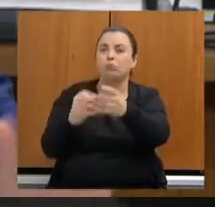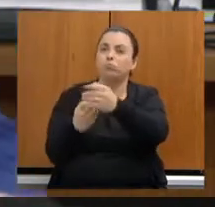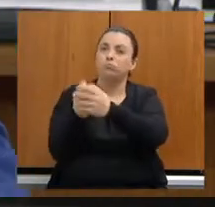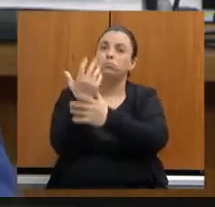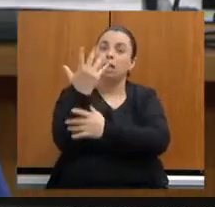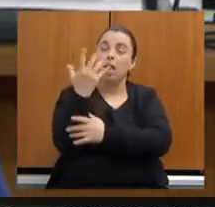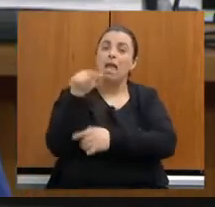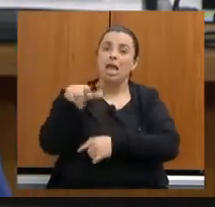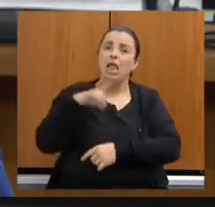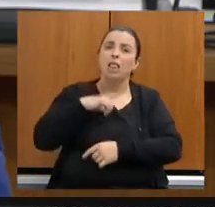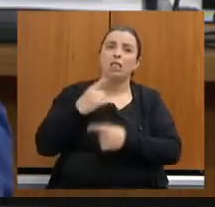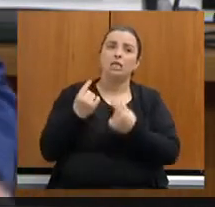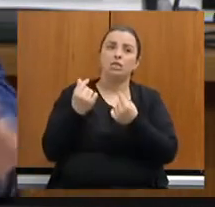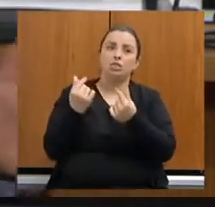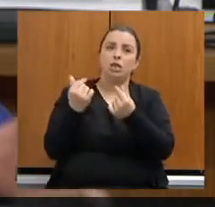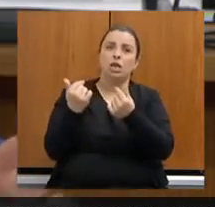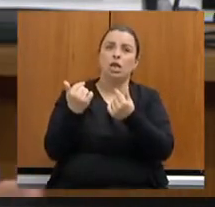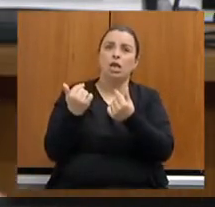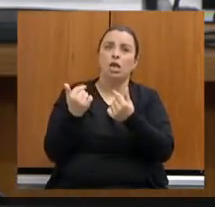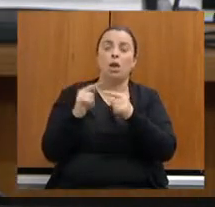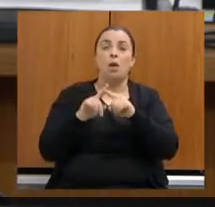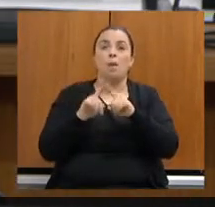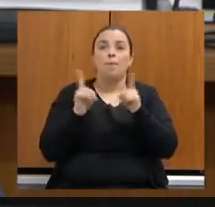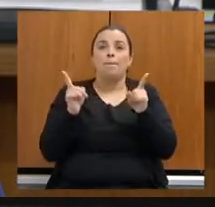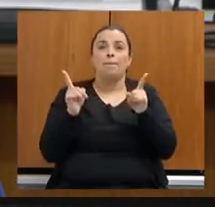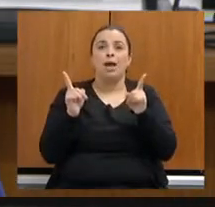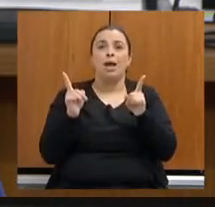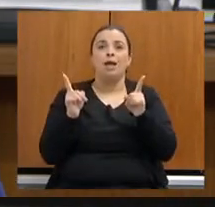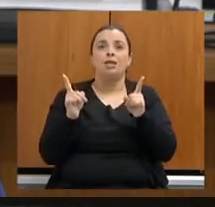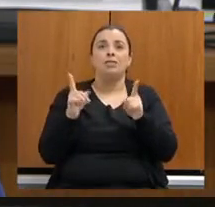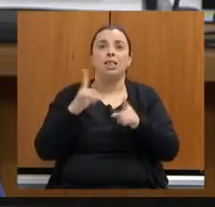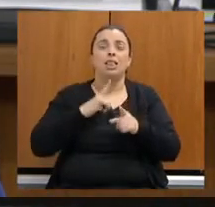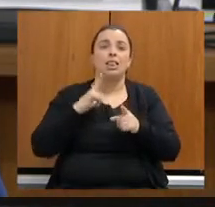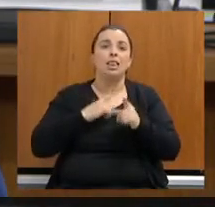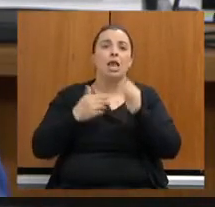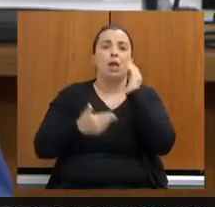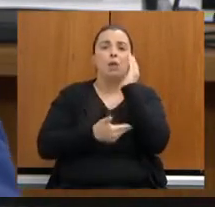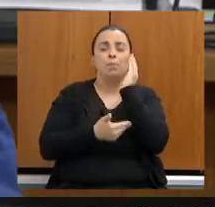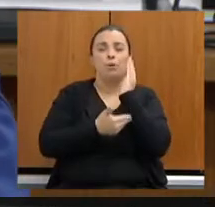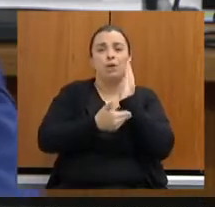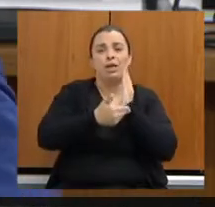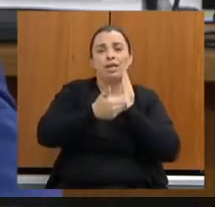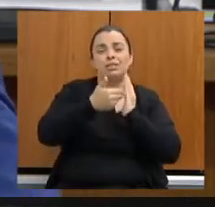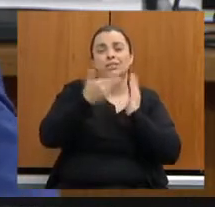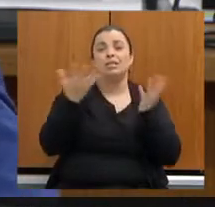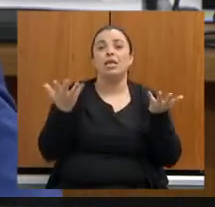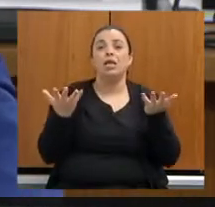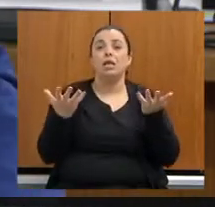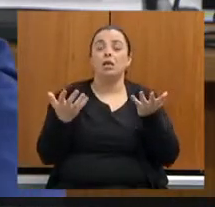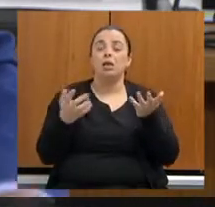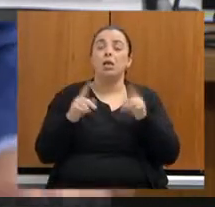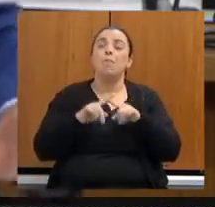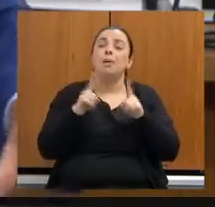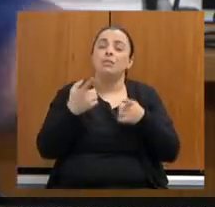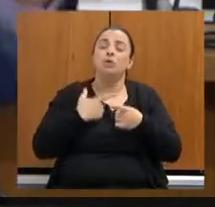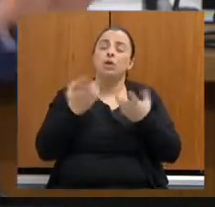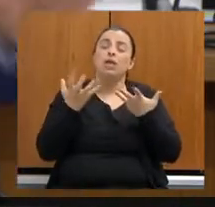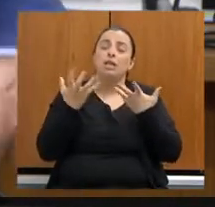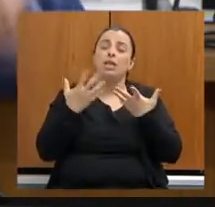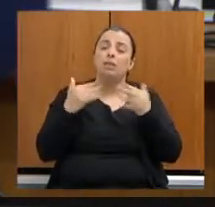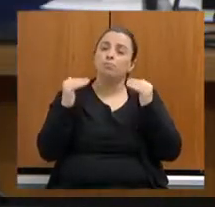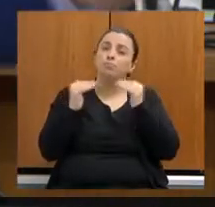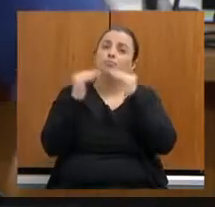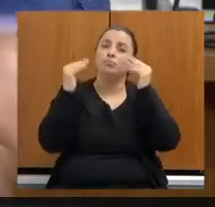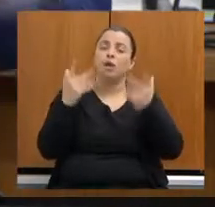recursos para fazer e aí vem toda uma burocracia e eu também queria a gente Bateu Martelo isso dizer